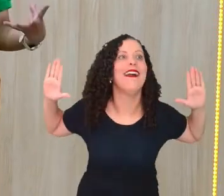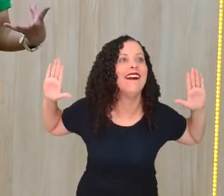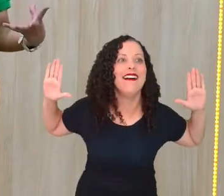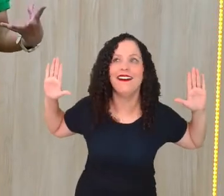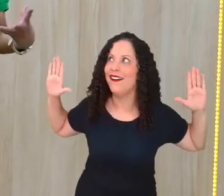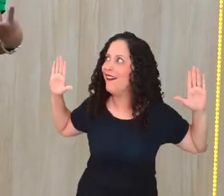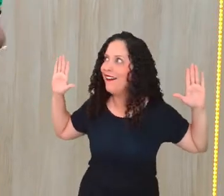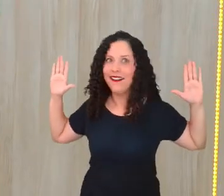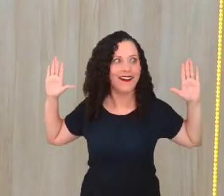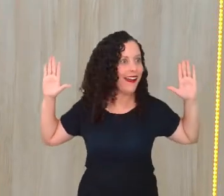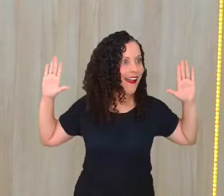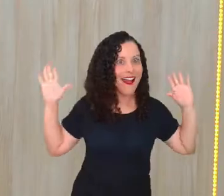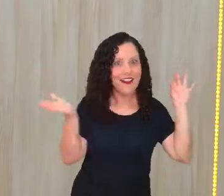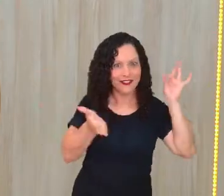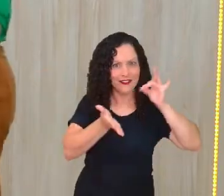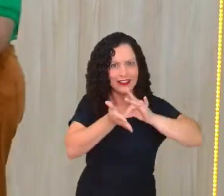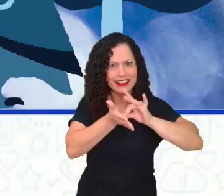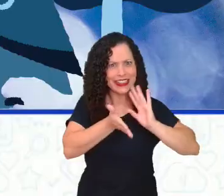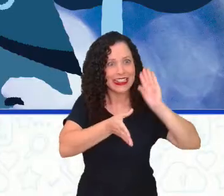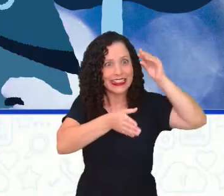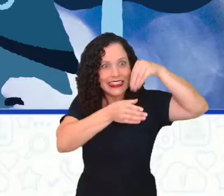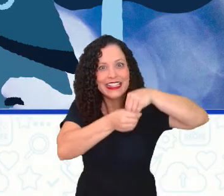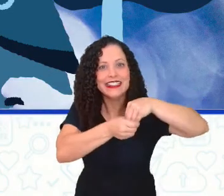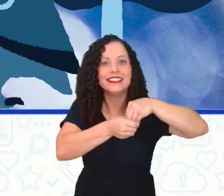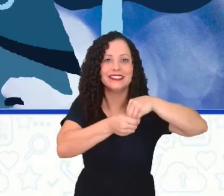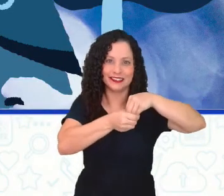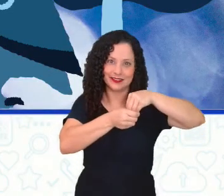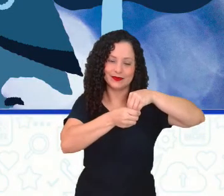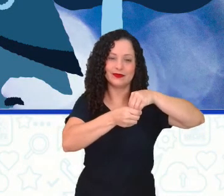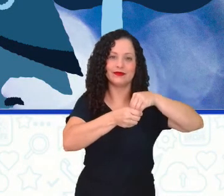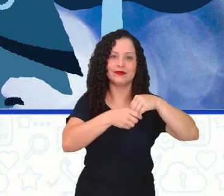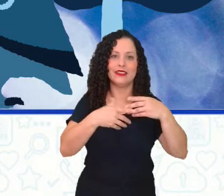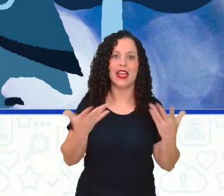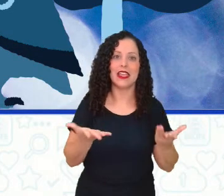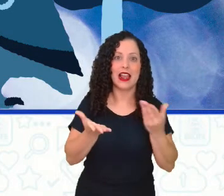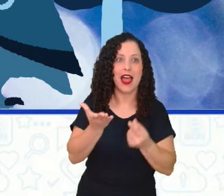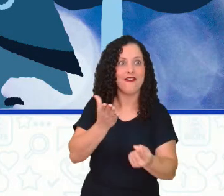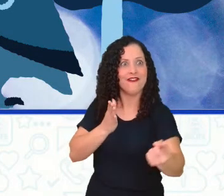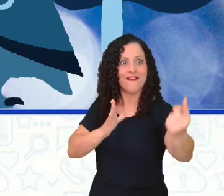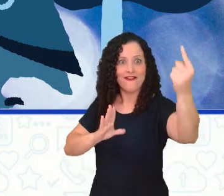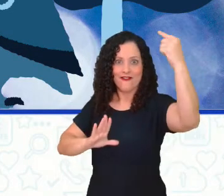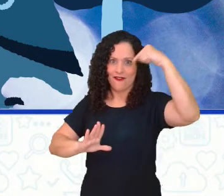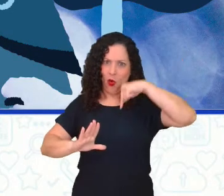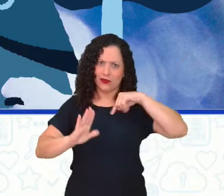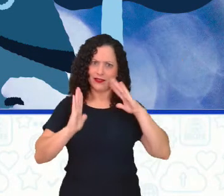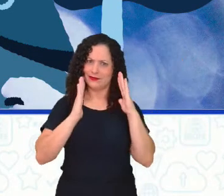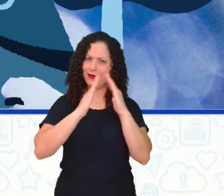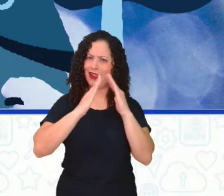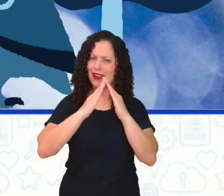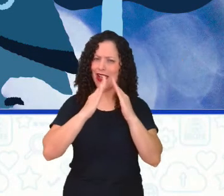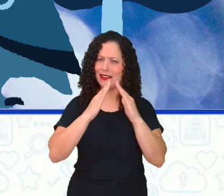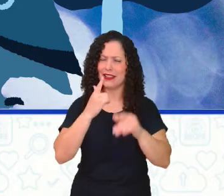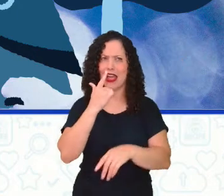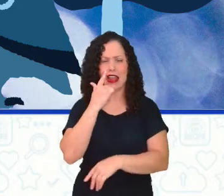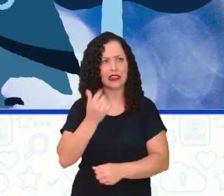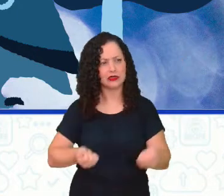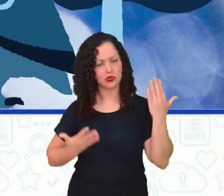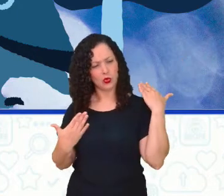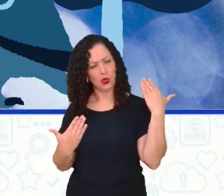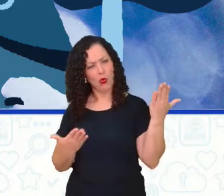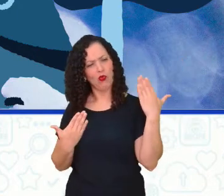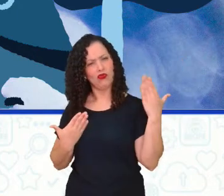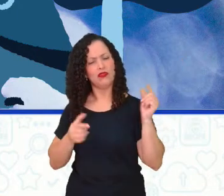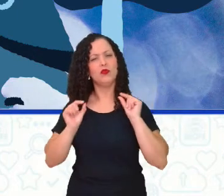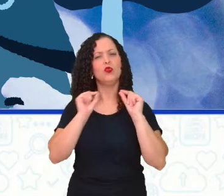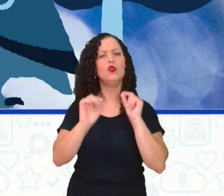nova realidade, tá certo? E aí quando ela volta para casa é que ela suspeita que aconteceu alguma coisa fora